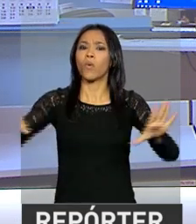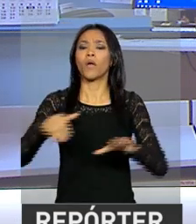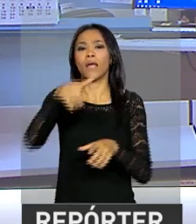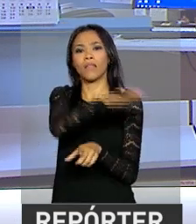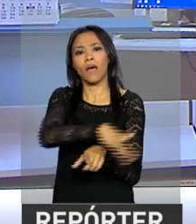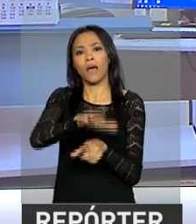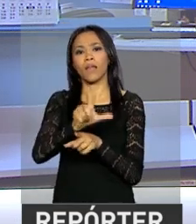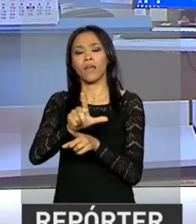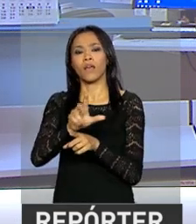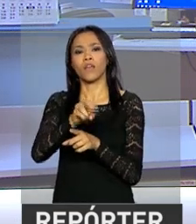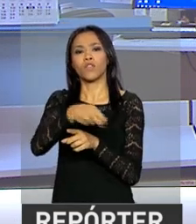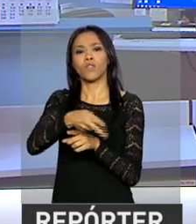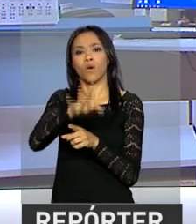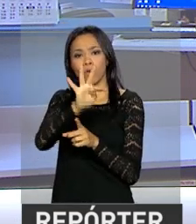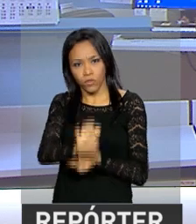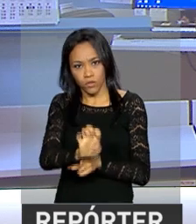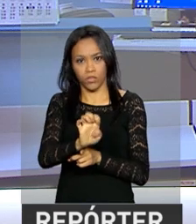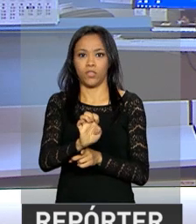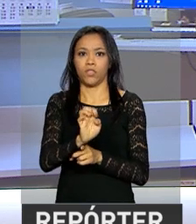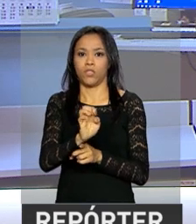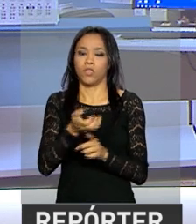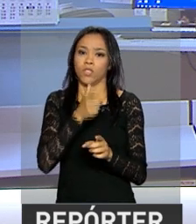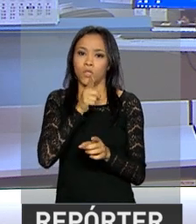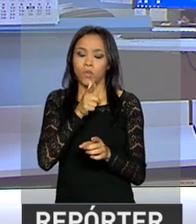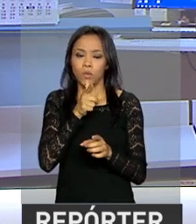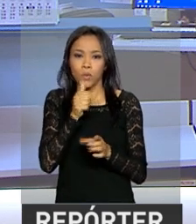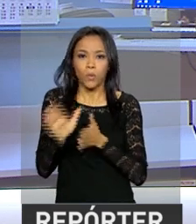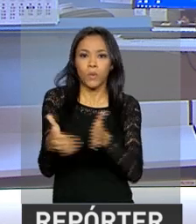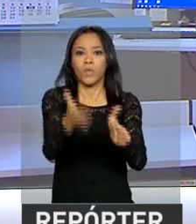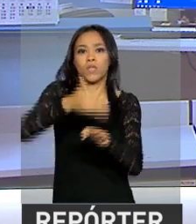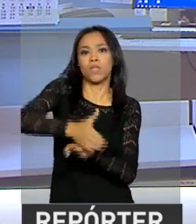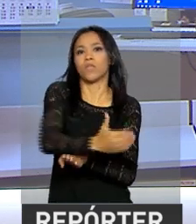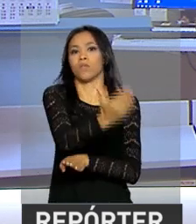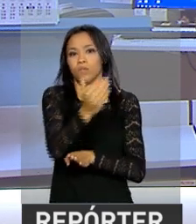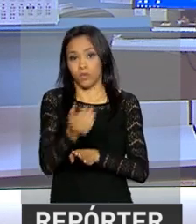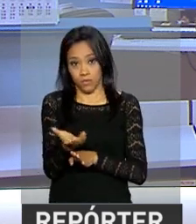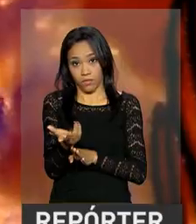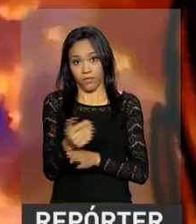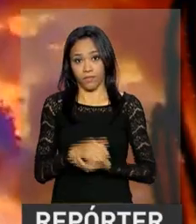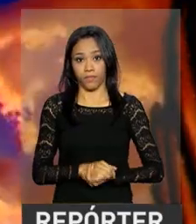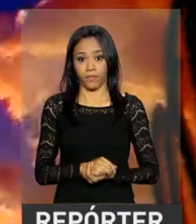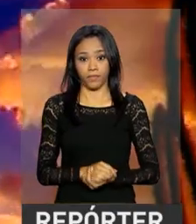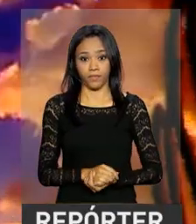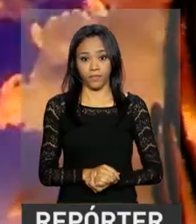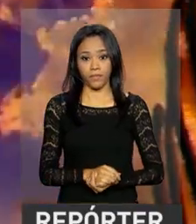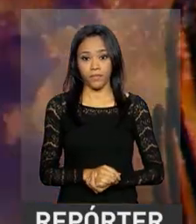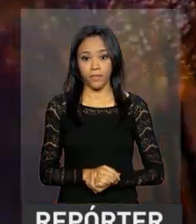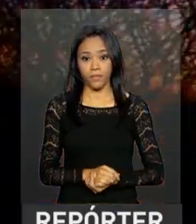integração do Velho Chico. A obra vai beneficiar mais de 12 milhões de pessoas.